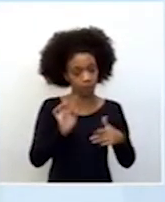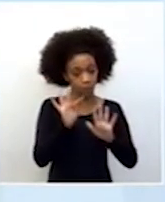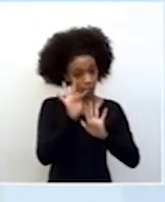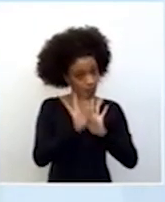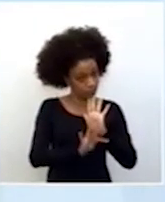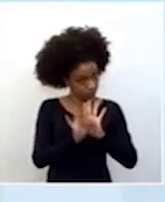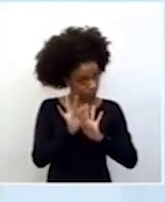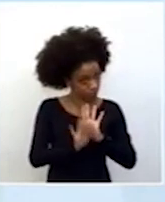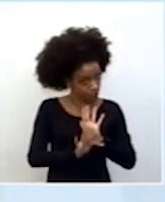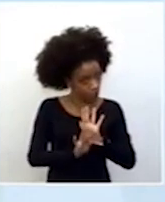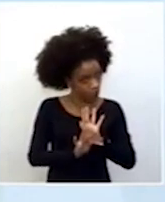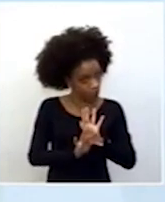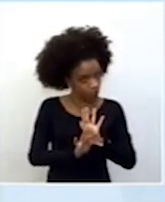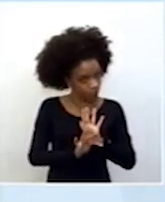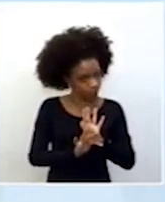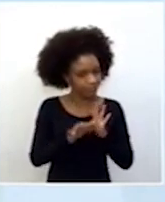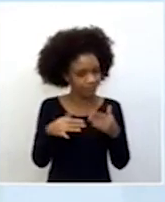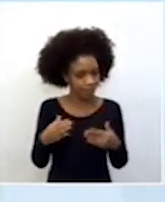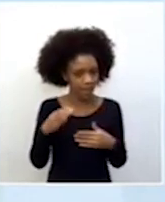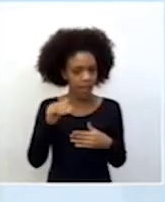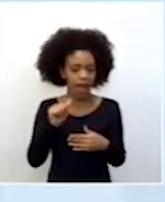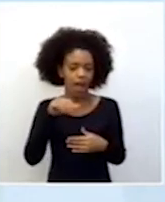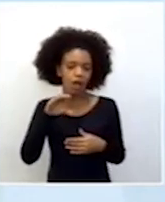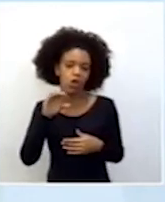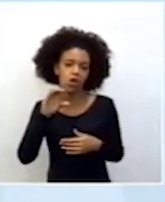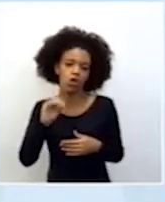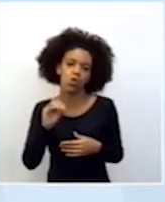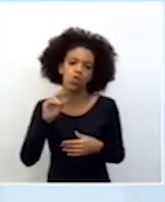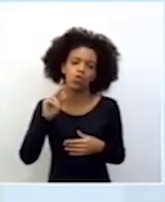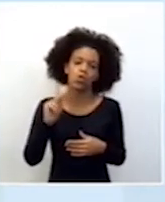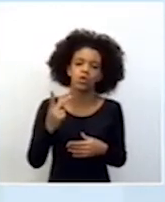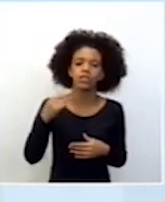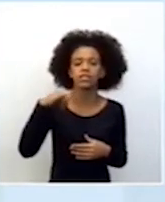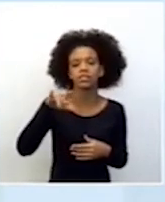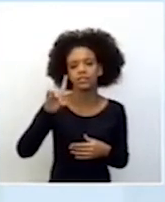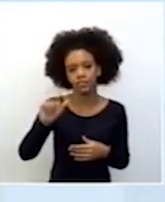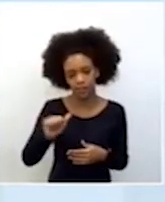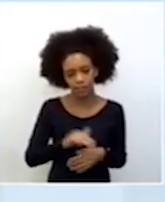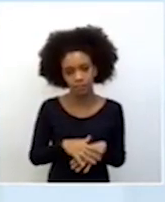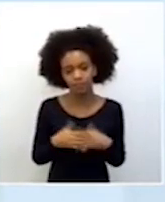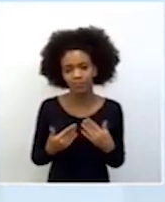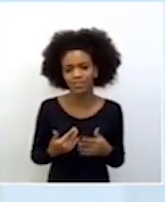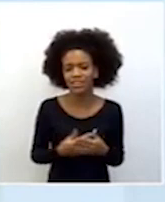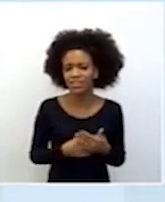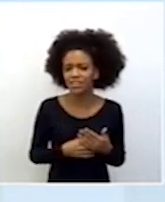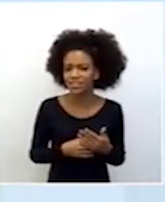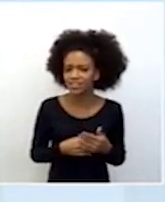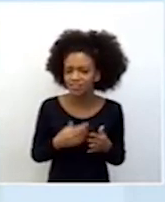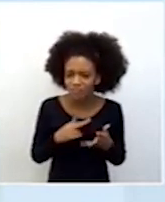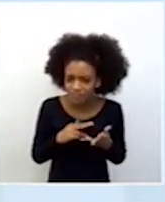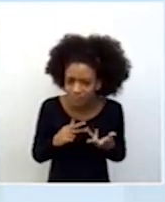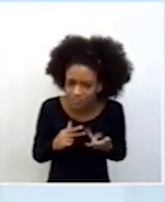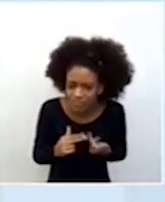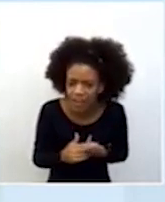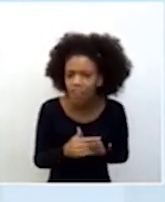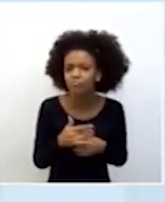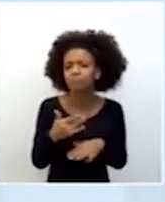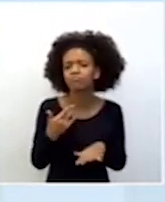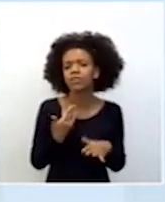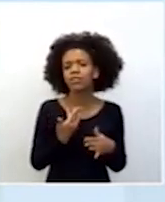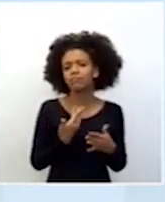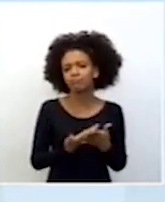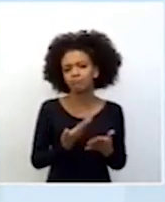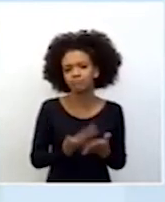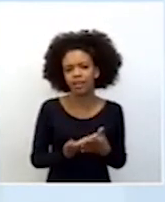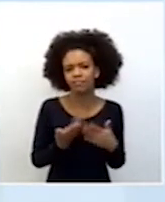é? Uhum. É um texto de acolhida. Eu disse a vocês da outra ocasião que muitos alunos, quando eu mostro isso, esse é o texto de hoje,